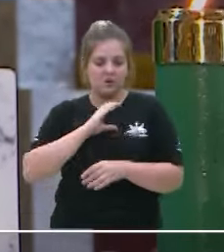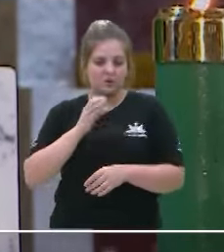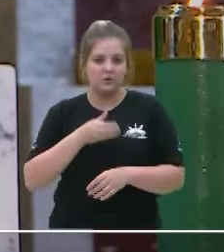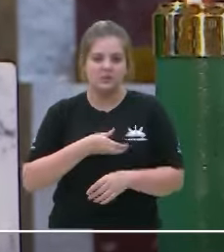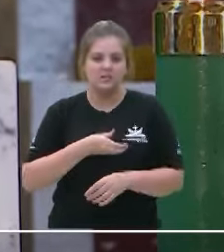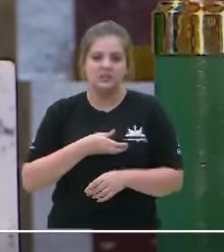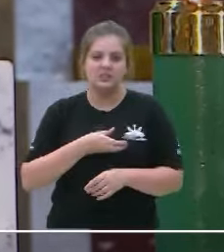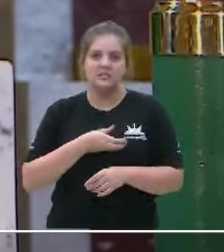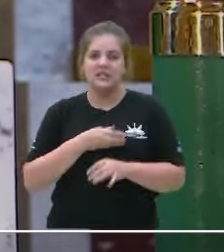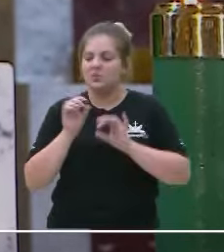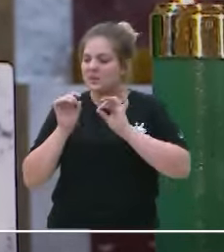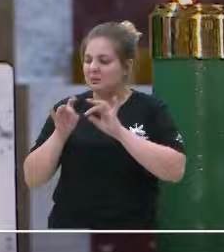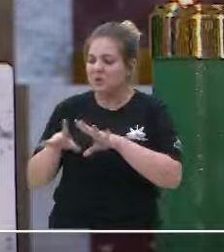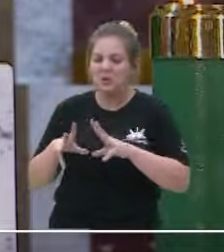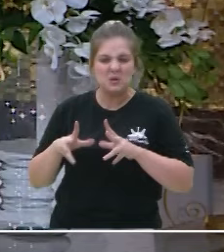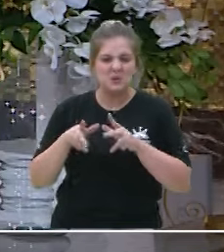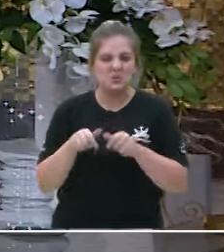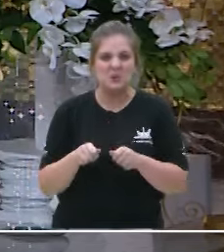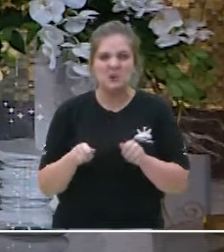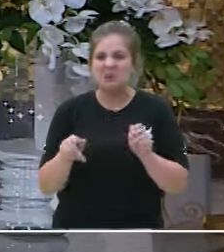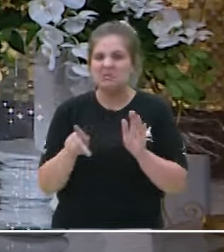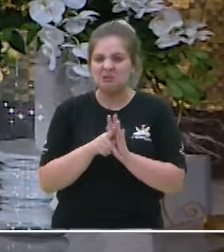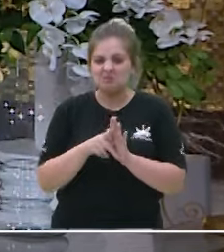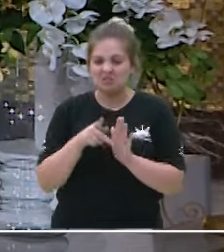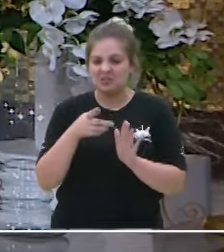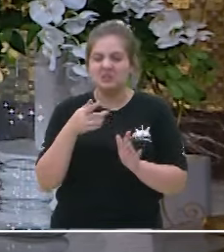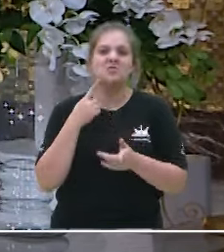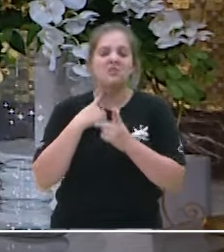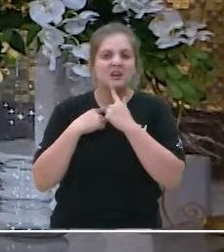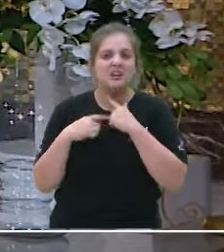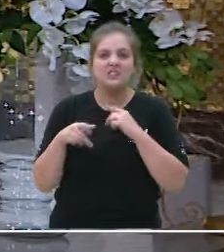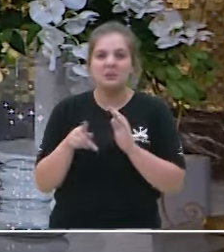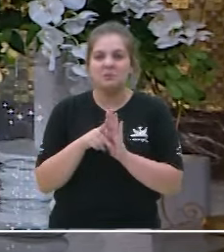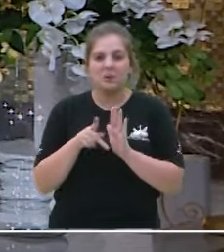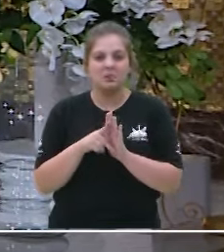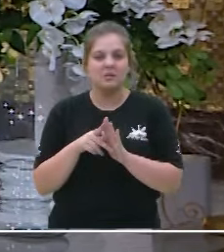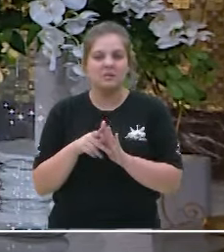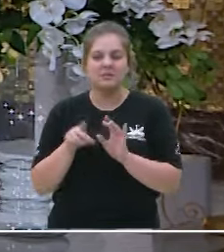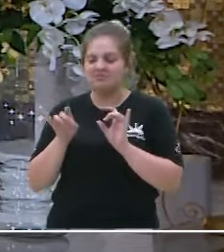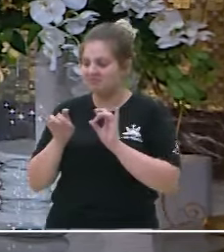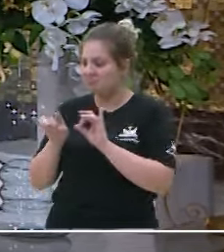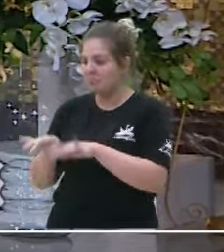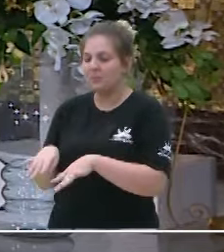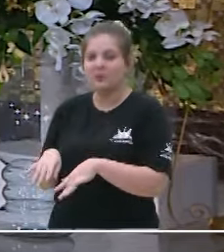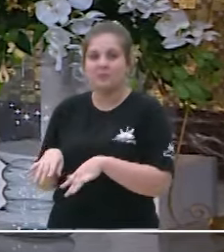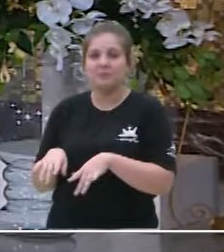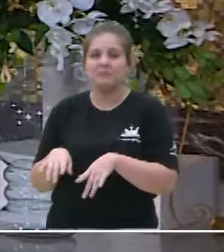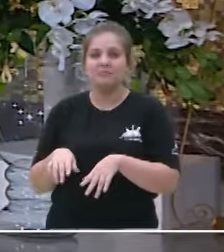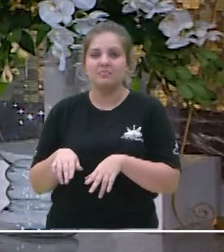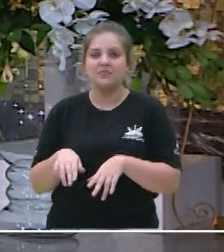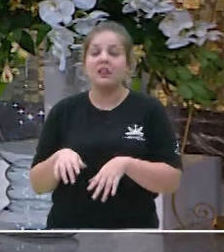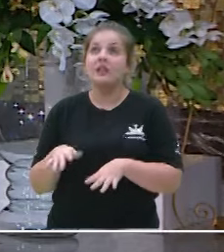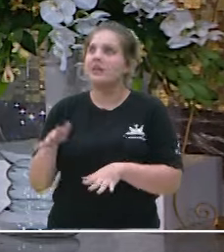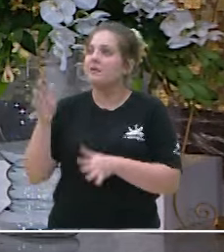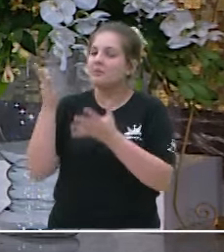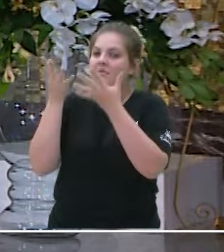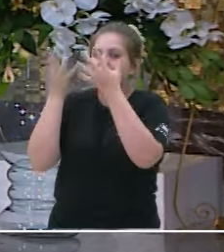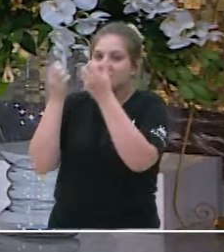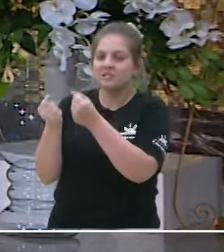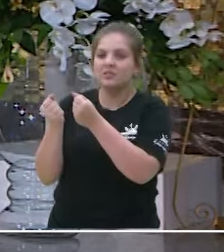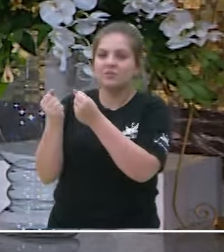apelos de Deus por meio do profeta Jonas um mensageiro um